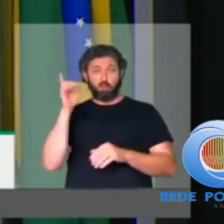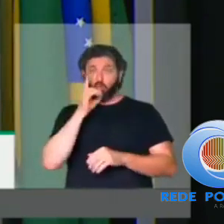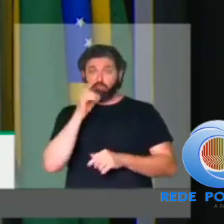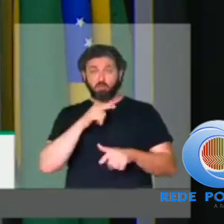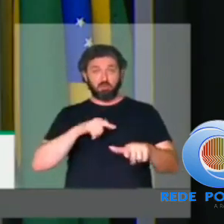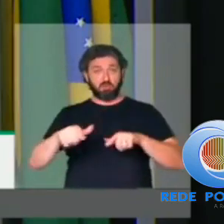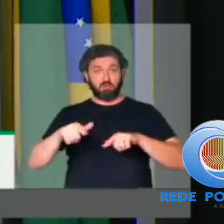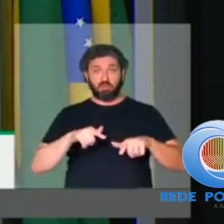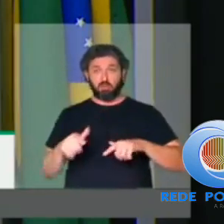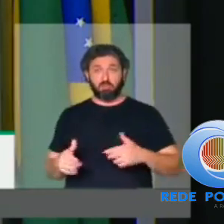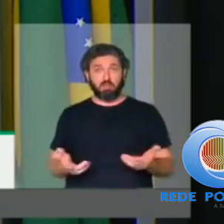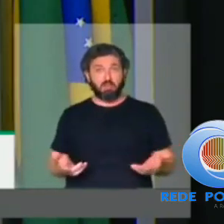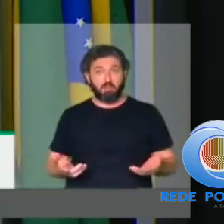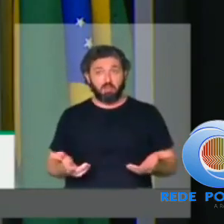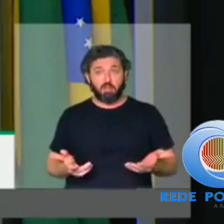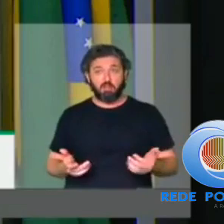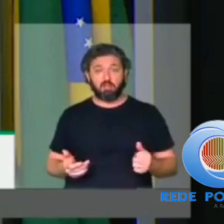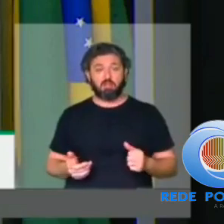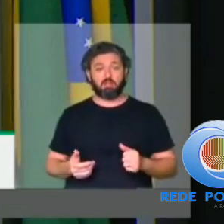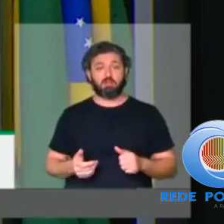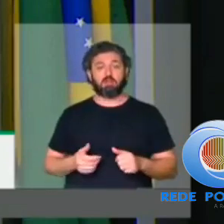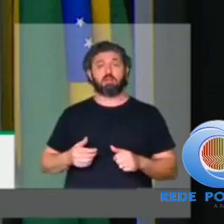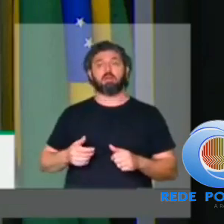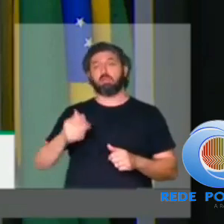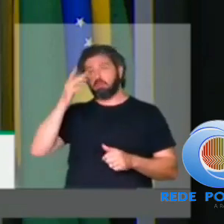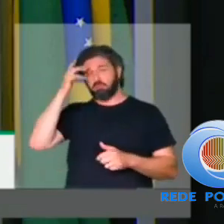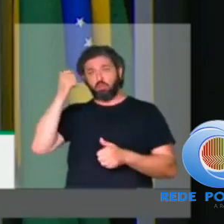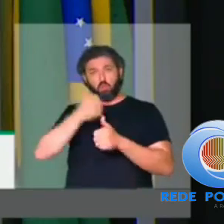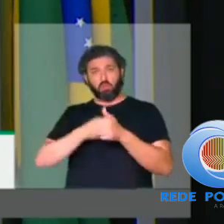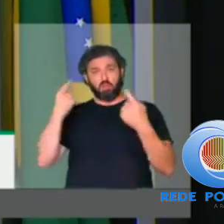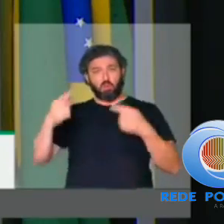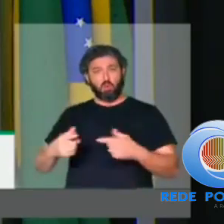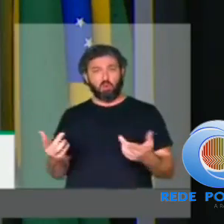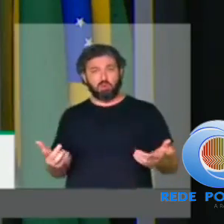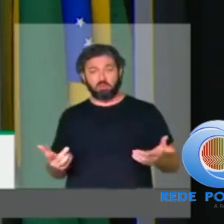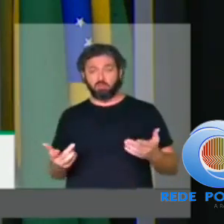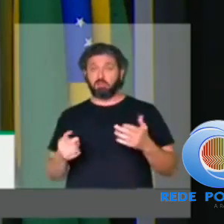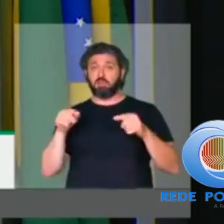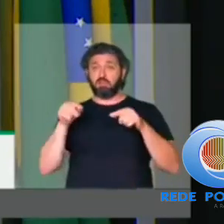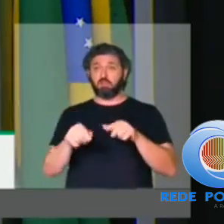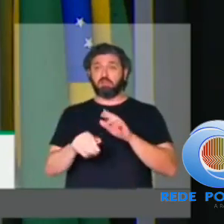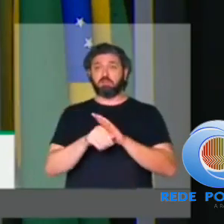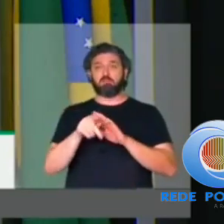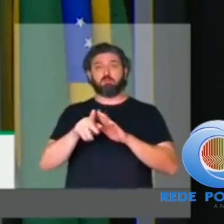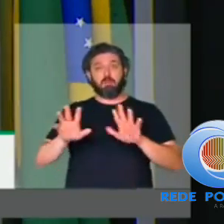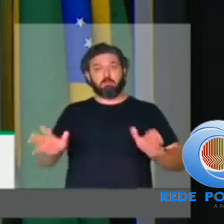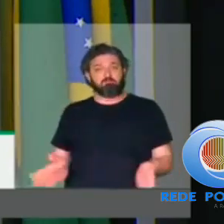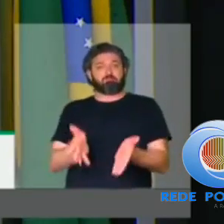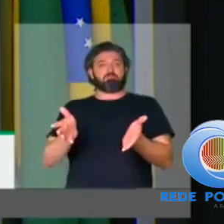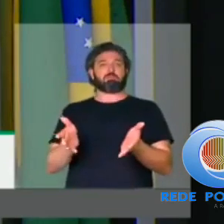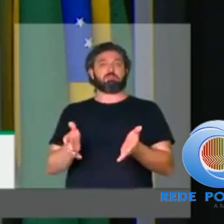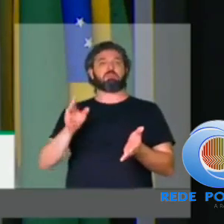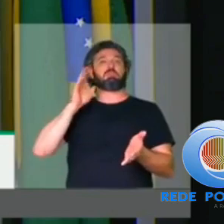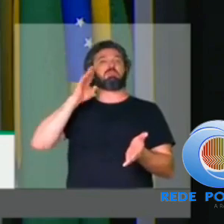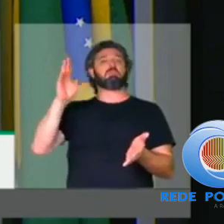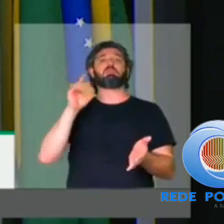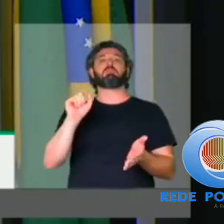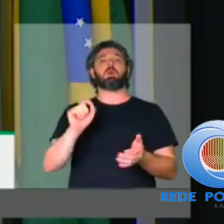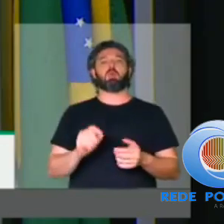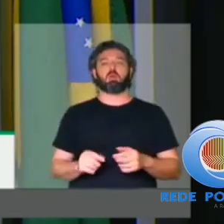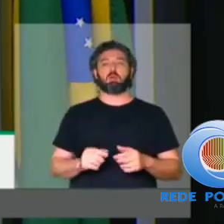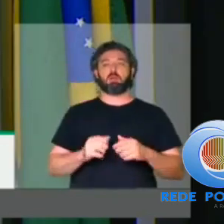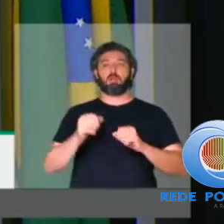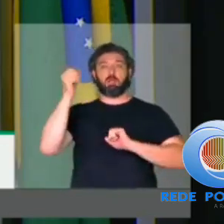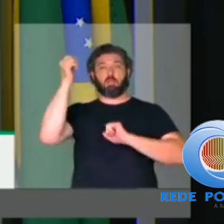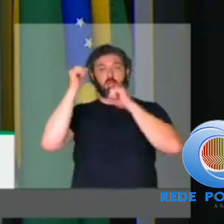domingos, que tanto estão combatendo. Essa medida impulsionará principalmente